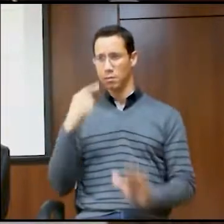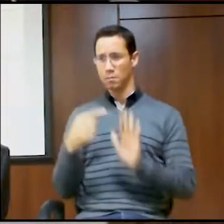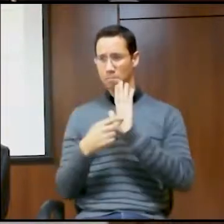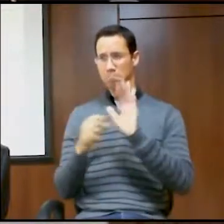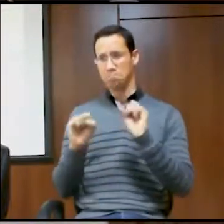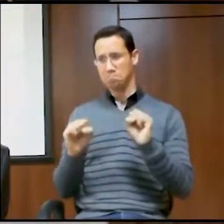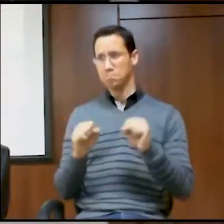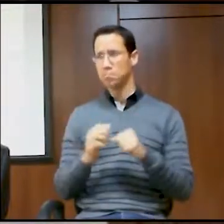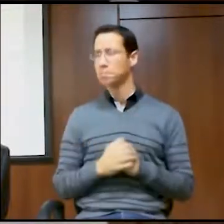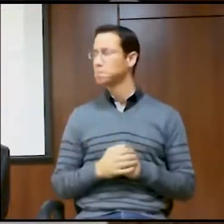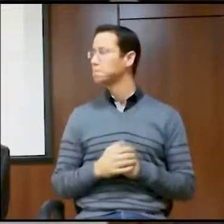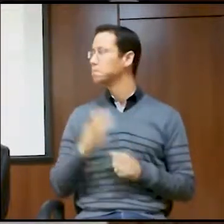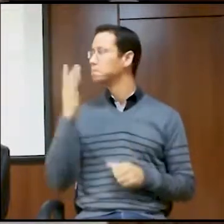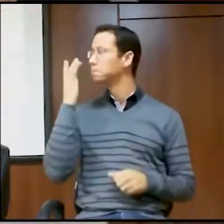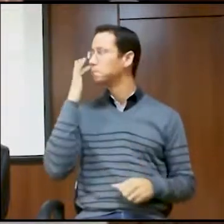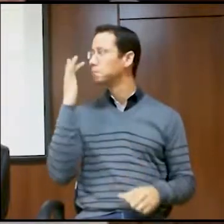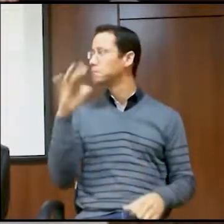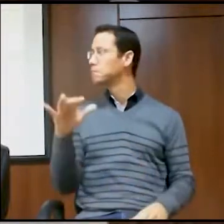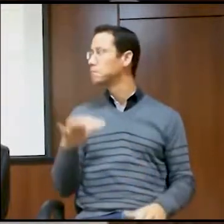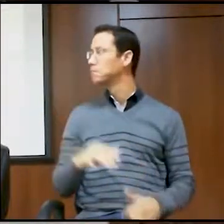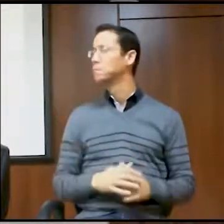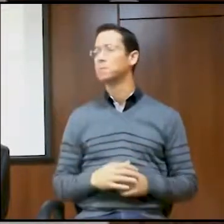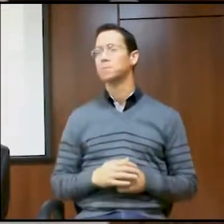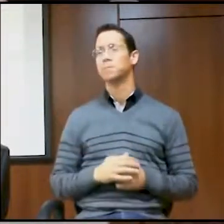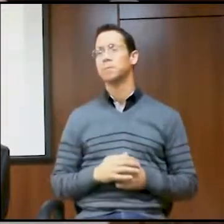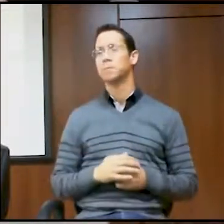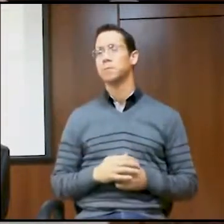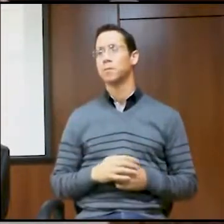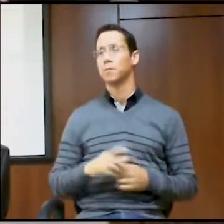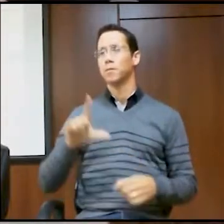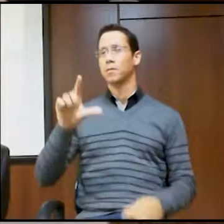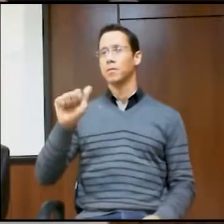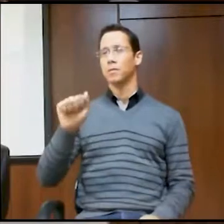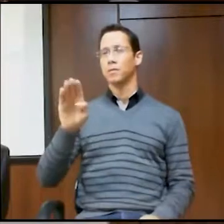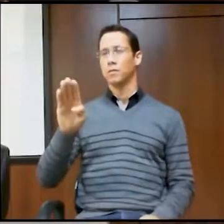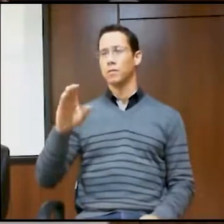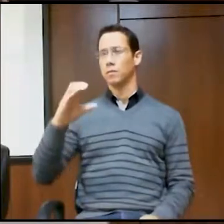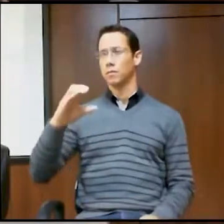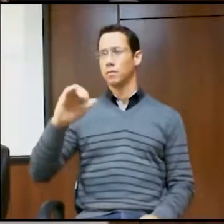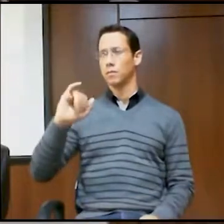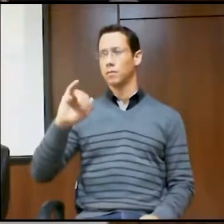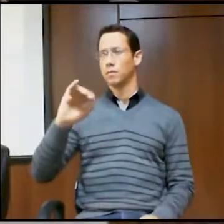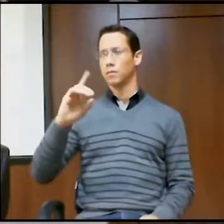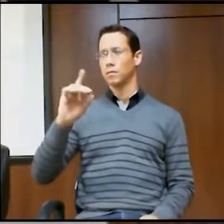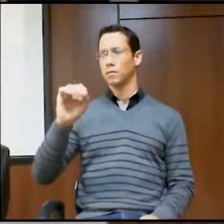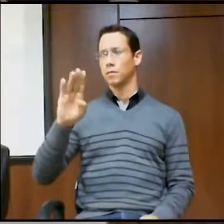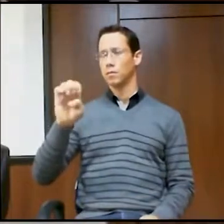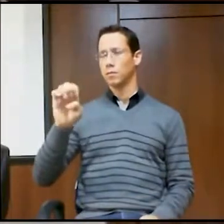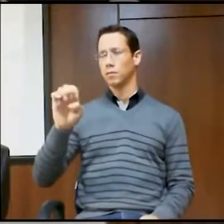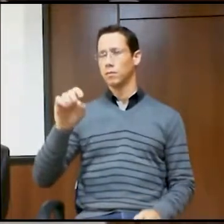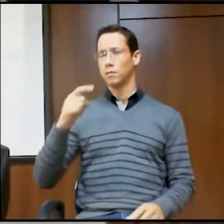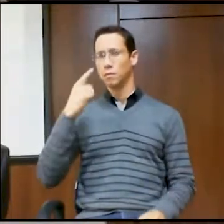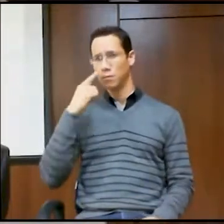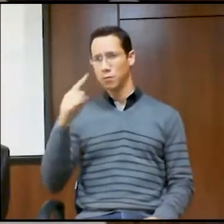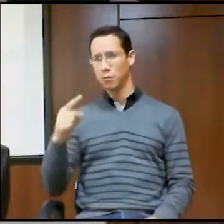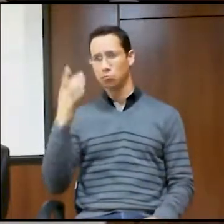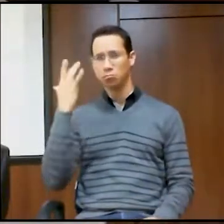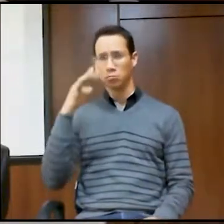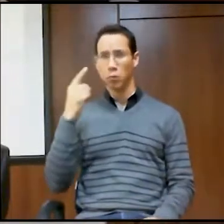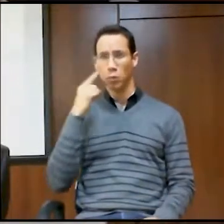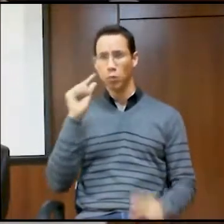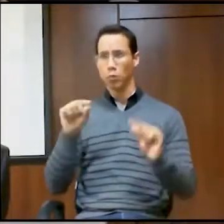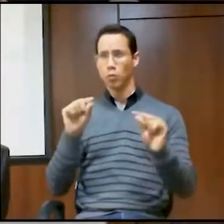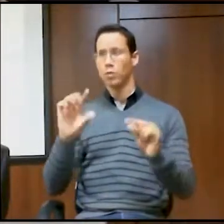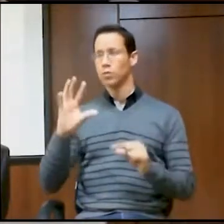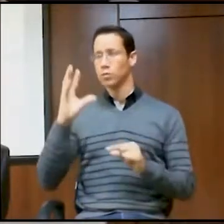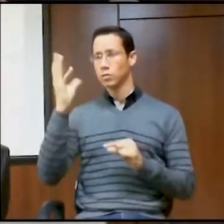sei se o pessoal lá do Lab Cidade, do Lab AB, do Lab Cidade viram, né?